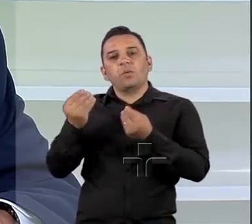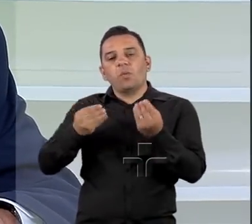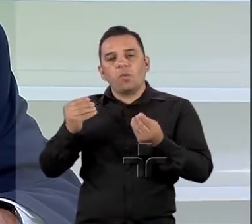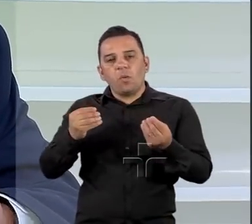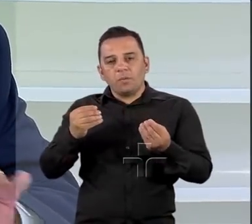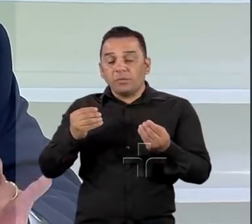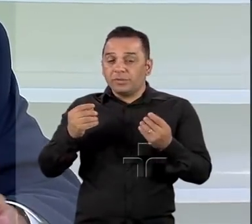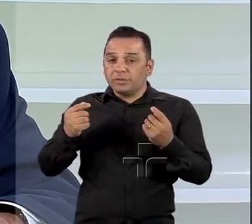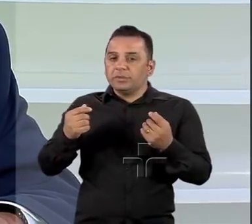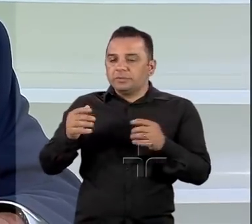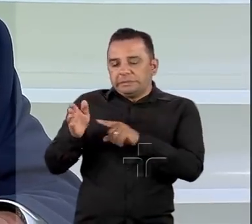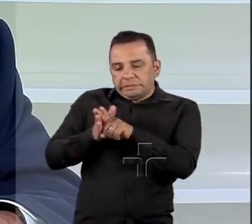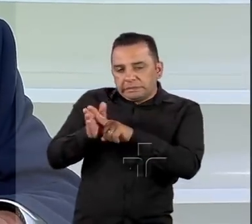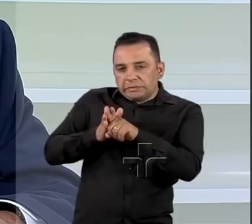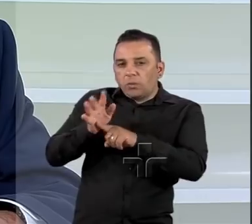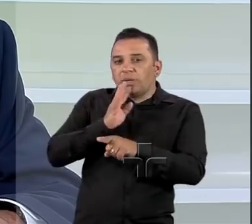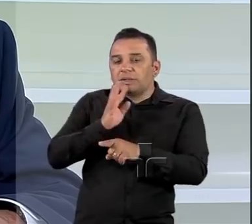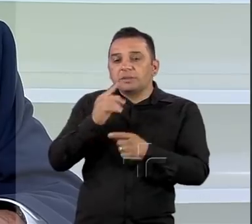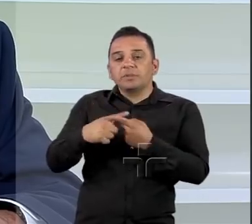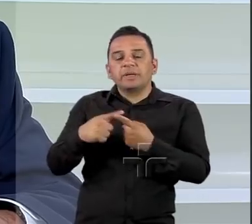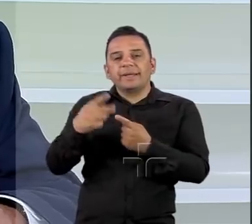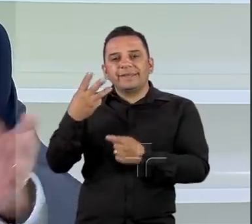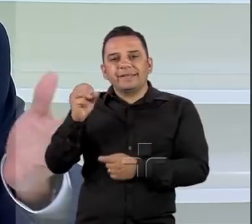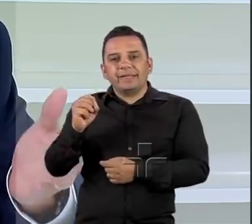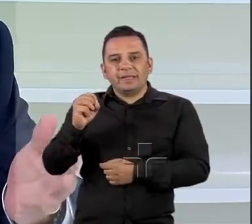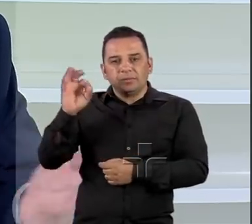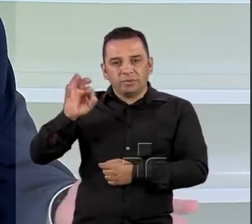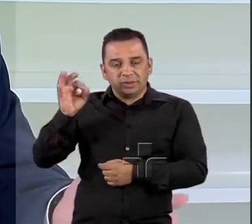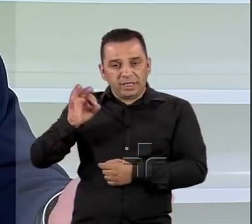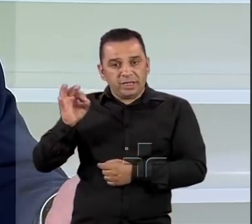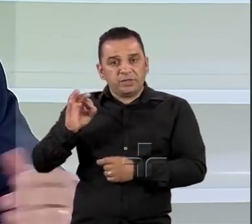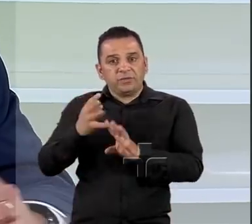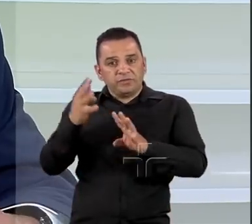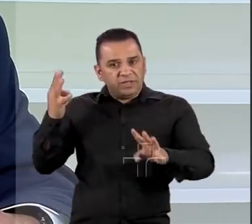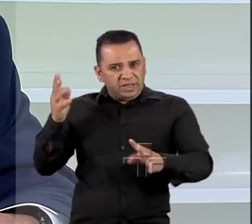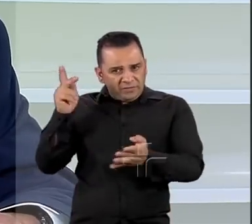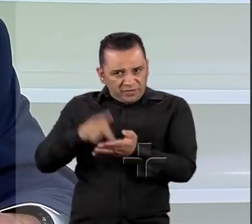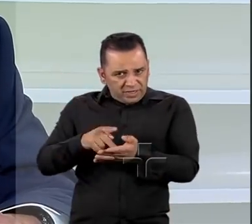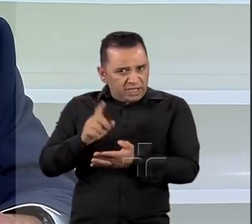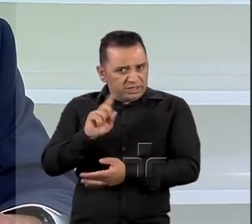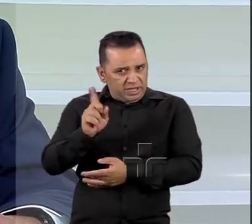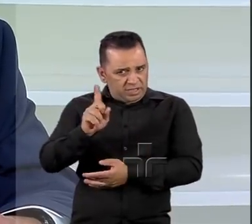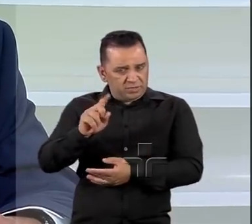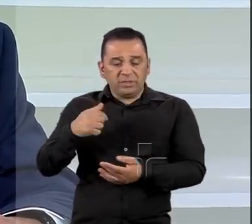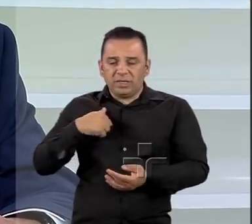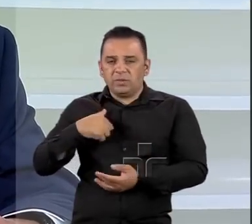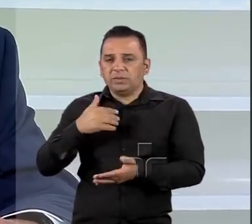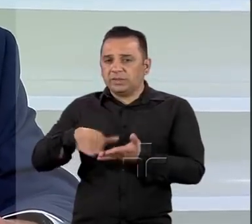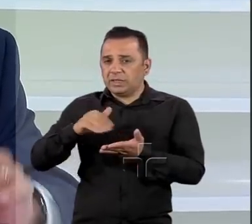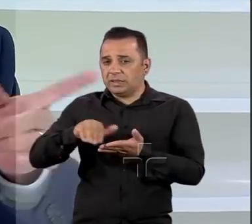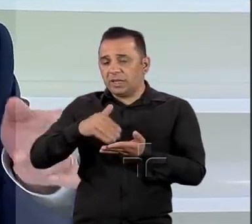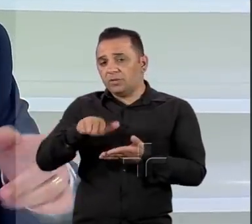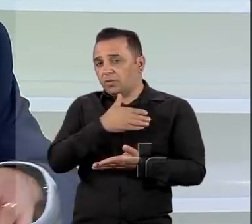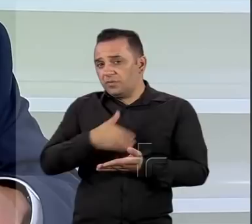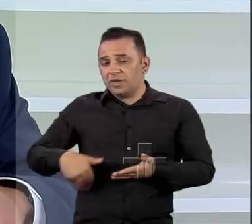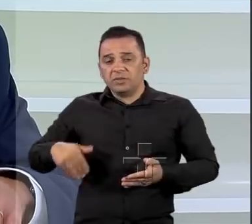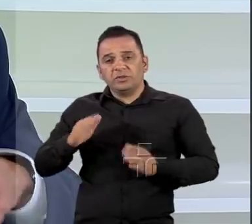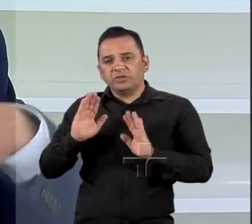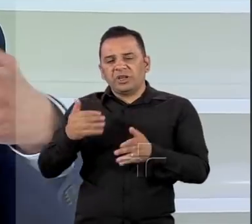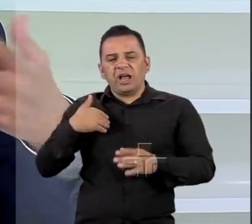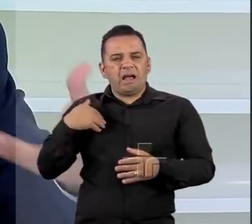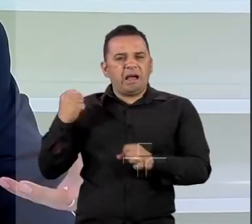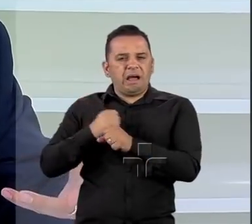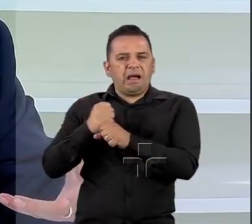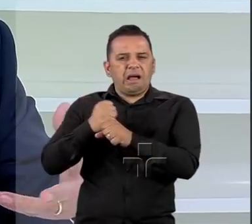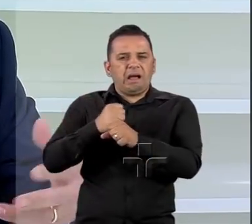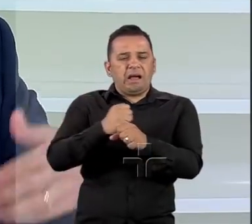conhecimento. 30% das filas não são verdadeiras. Eu fui secretário de Estado quase 5 anos e o cidadão, é culpa do cidadão,